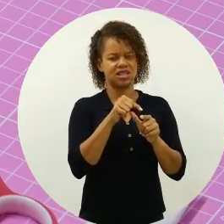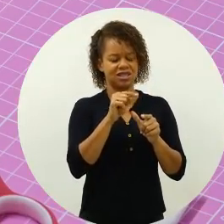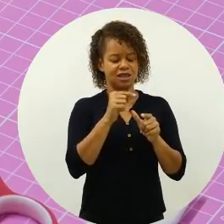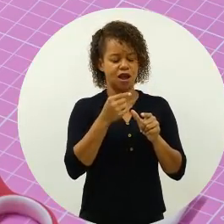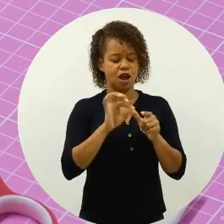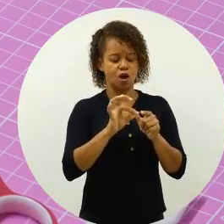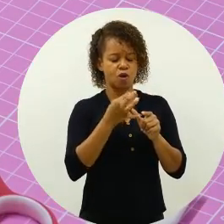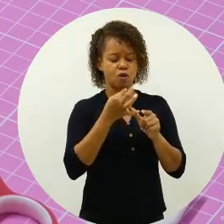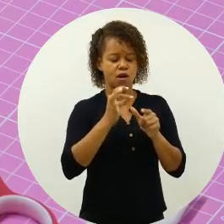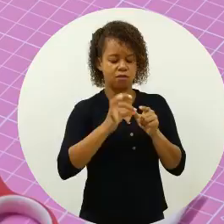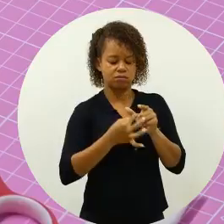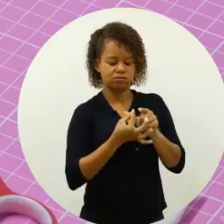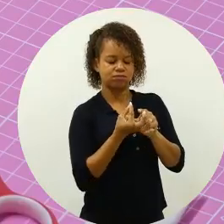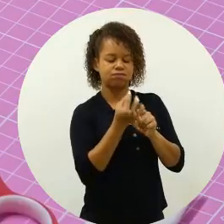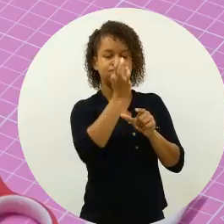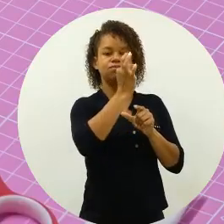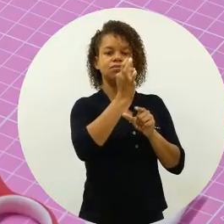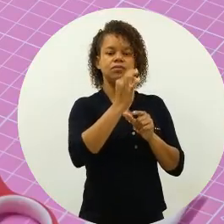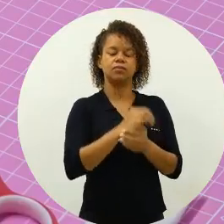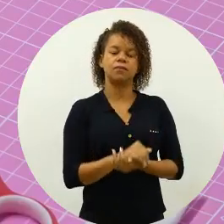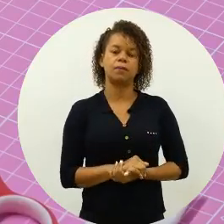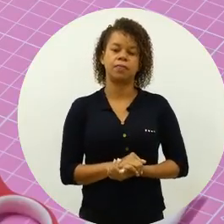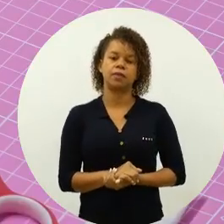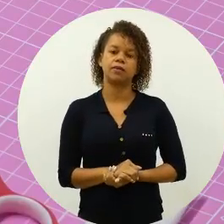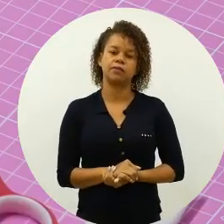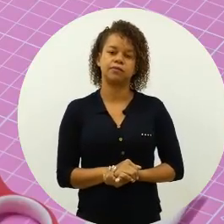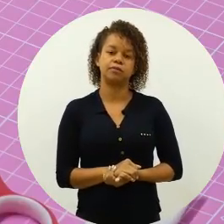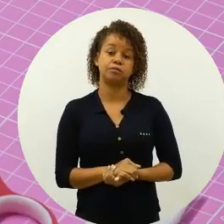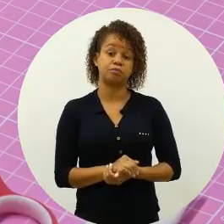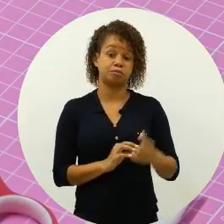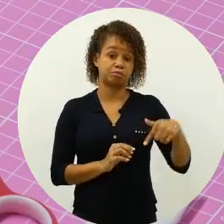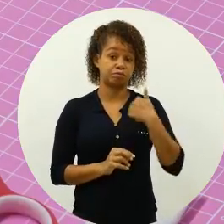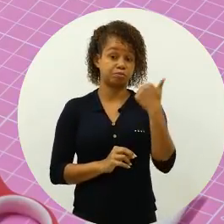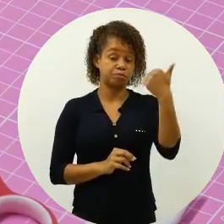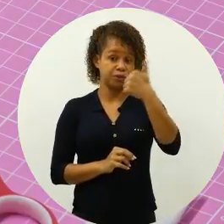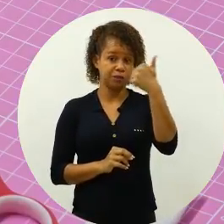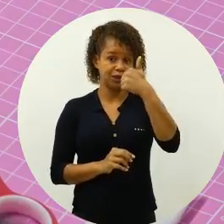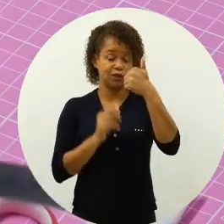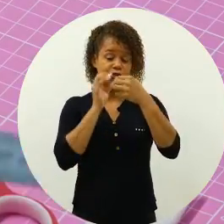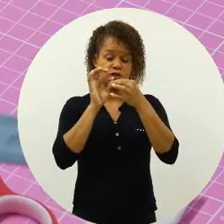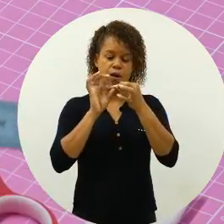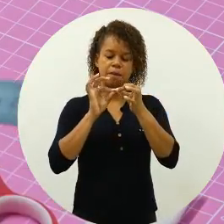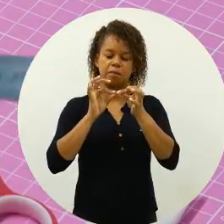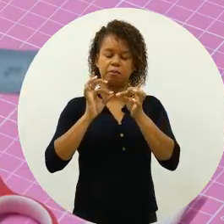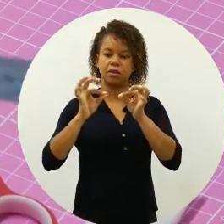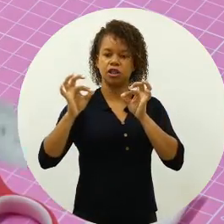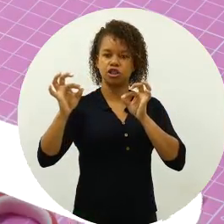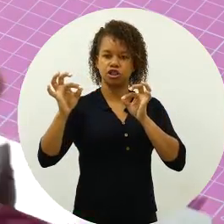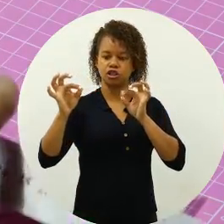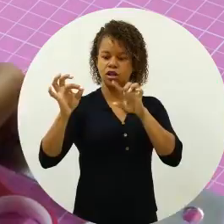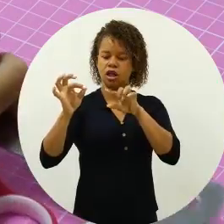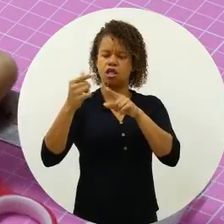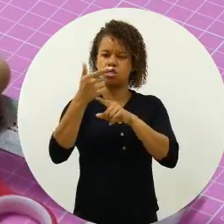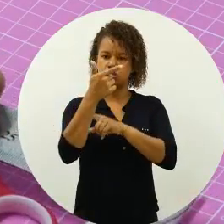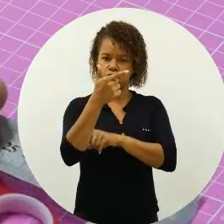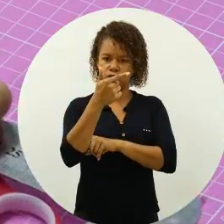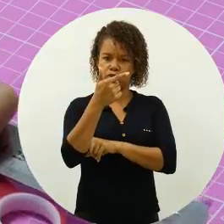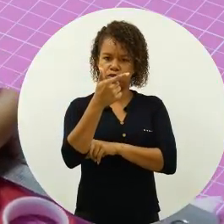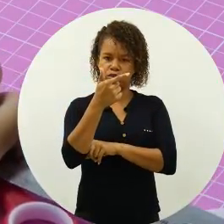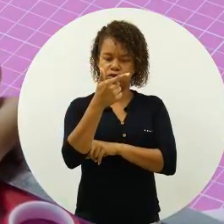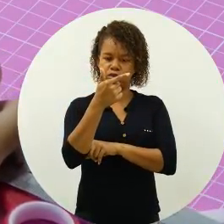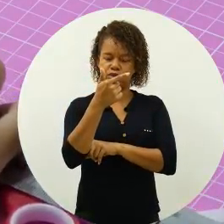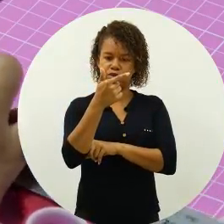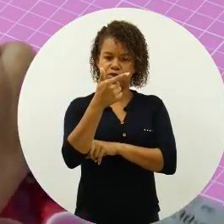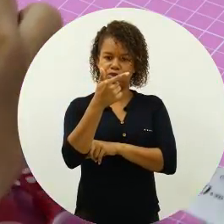a agulha irá passar. Então, primeiro nós fazemos uma medida de 2